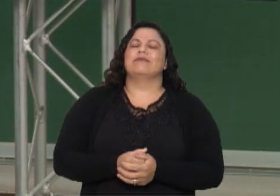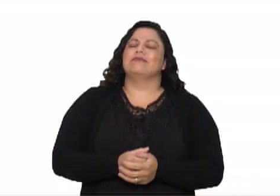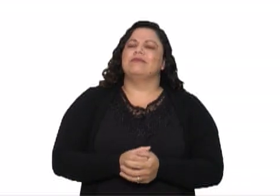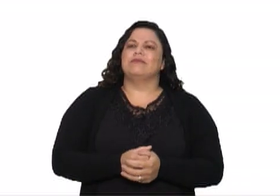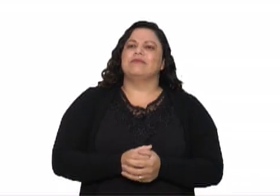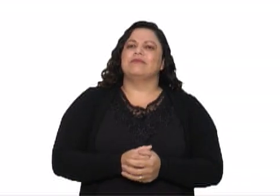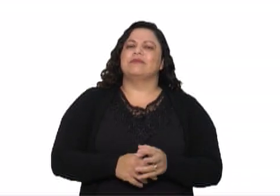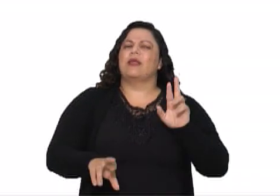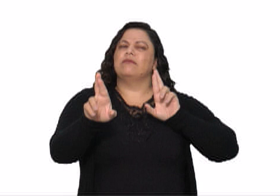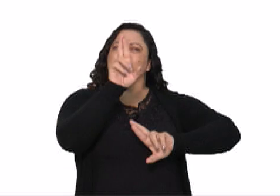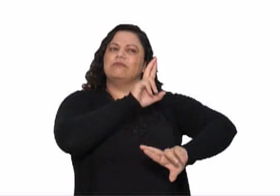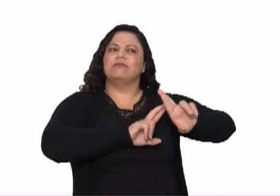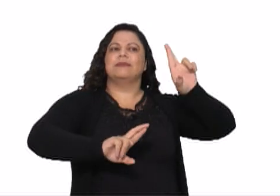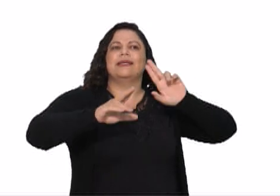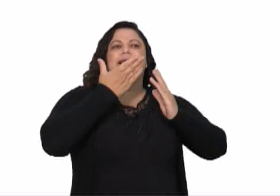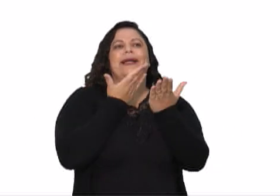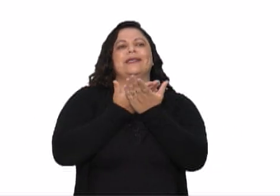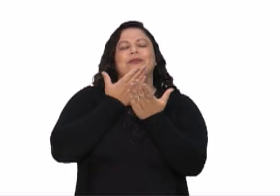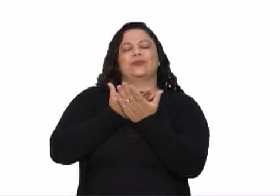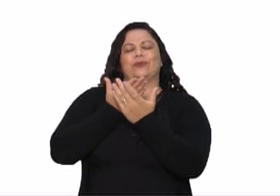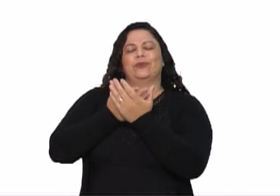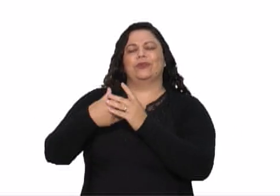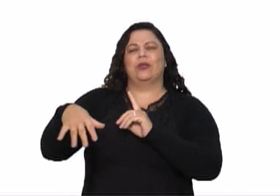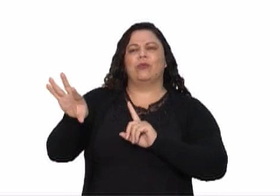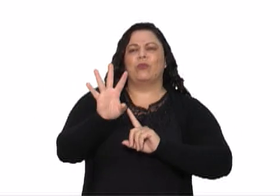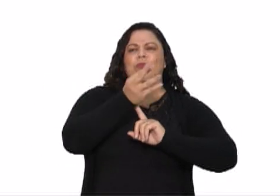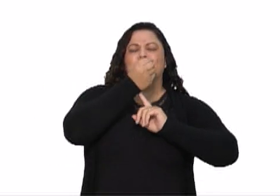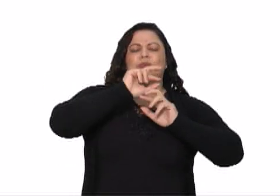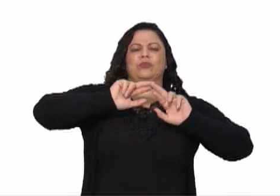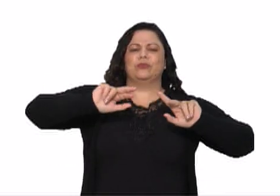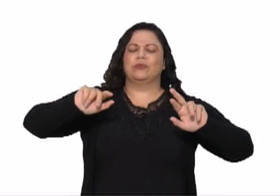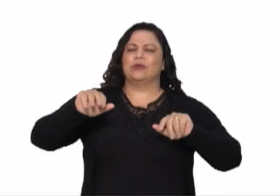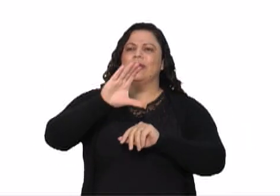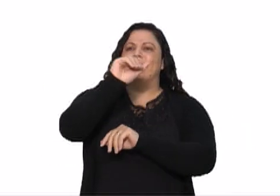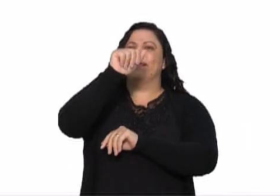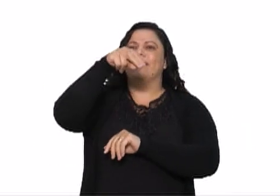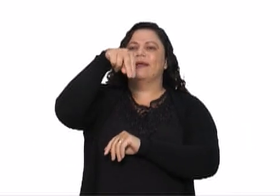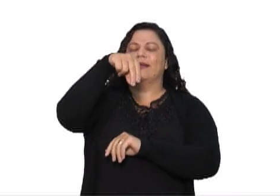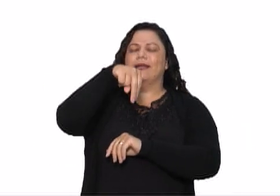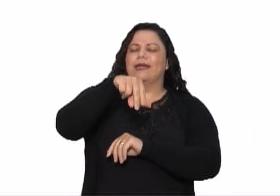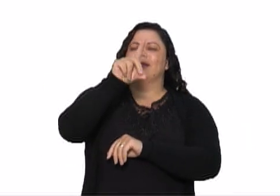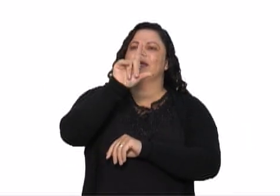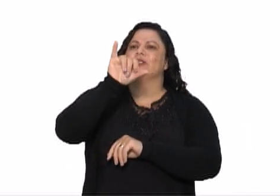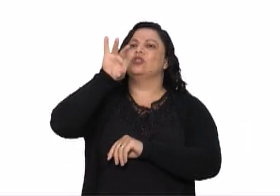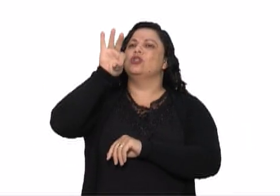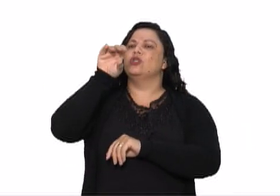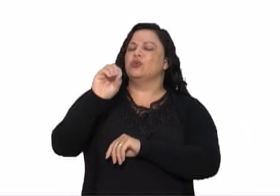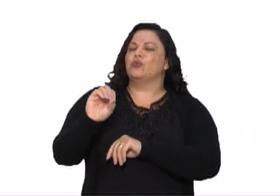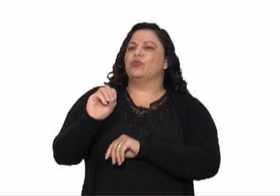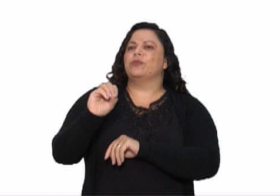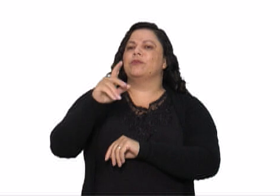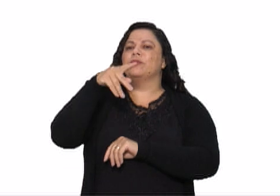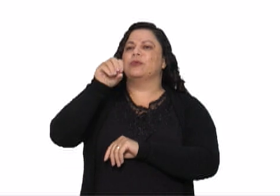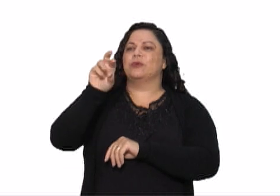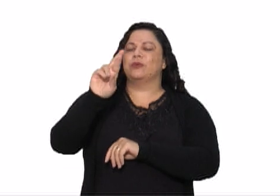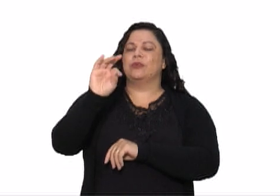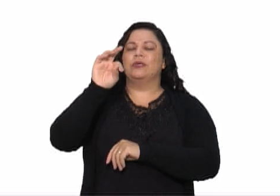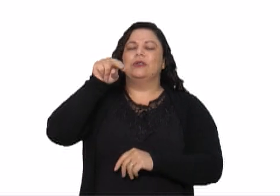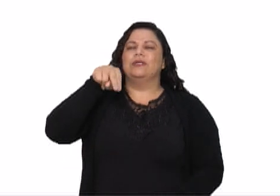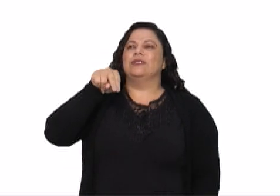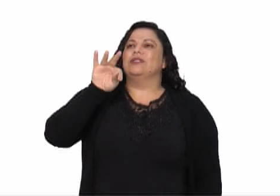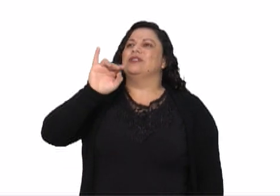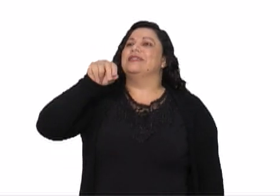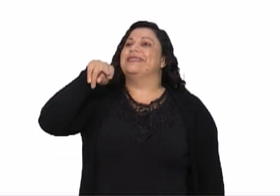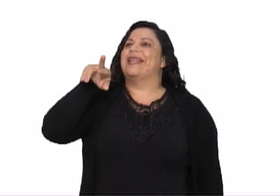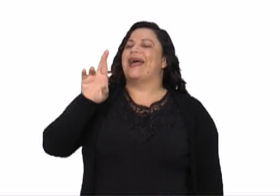só, analisar e estudar as obras do artista Cândido Portinari e suas características, compreender a